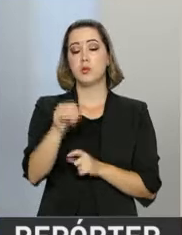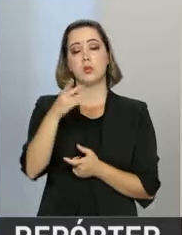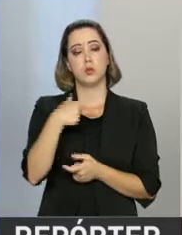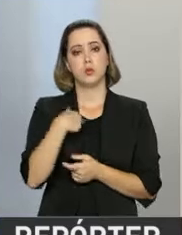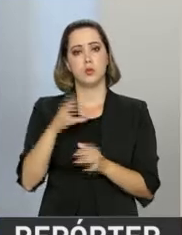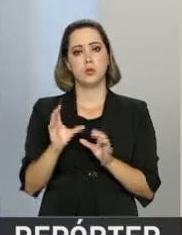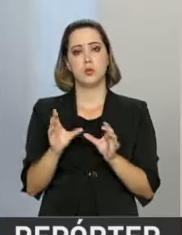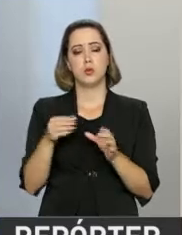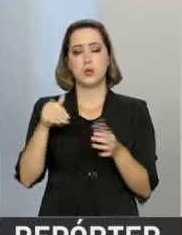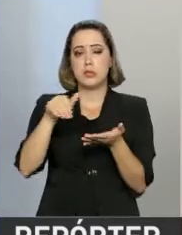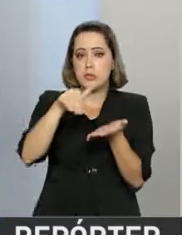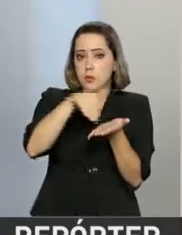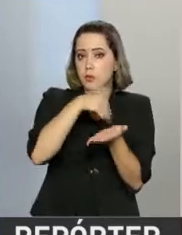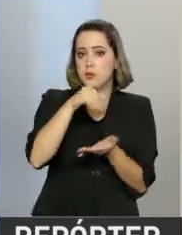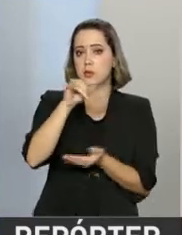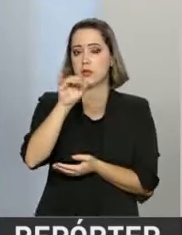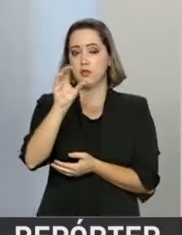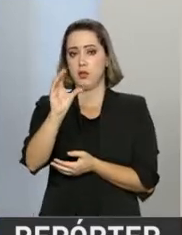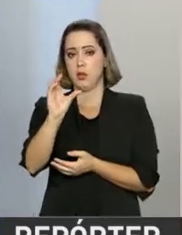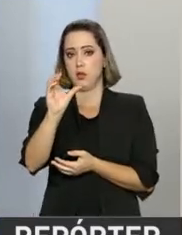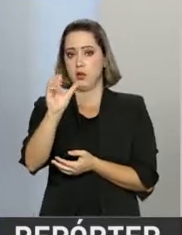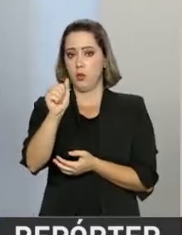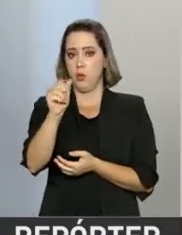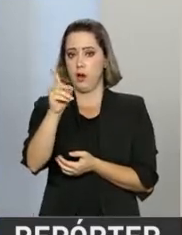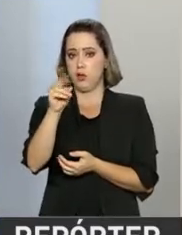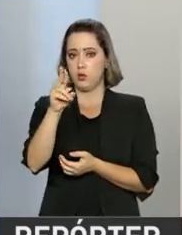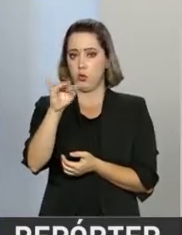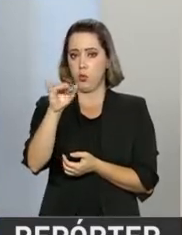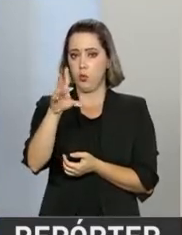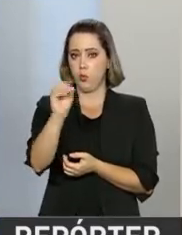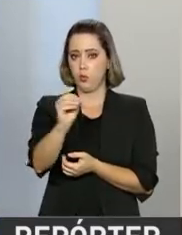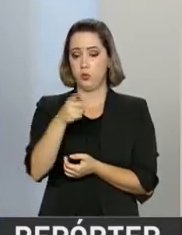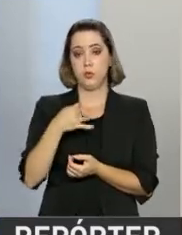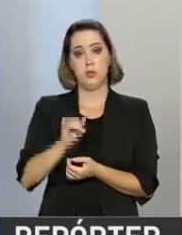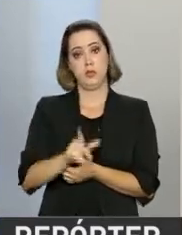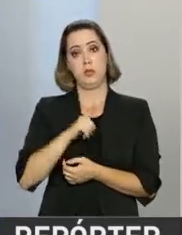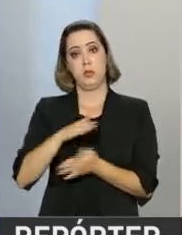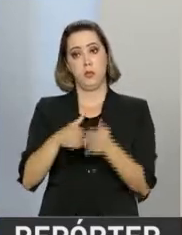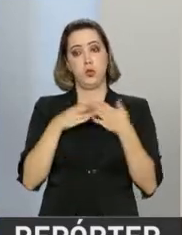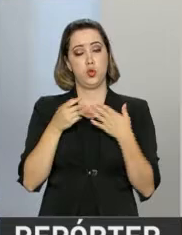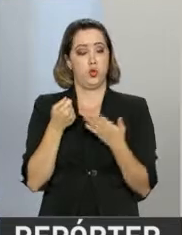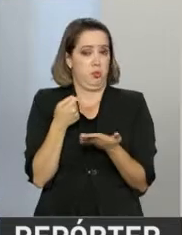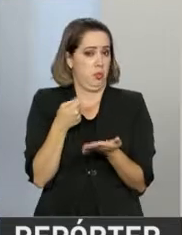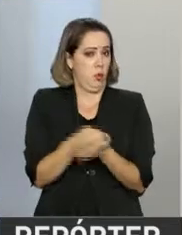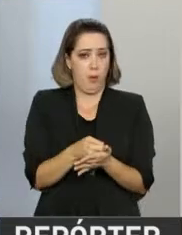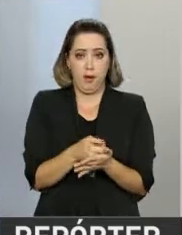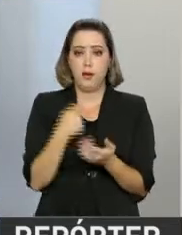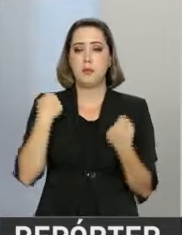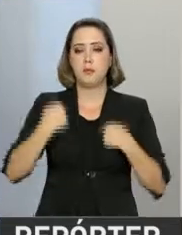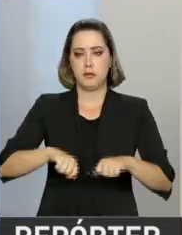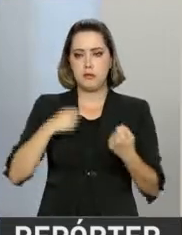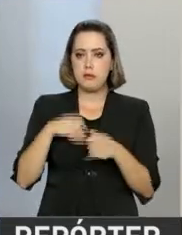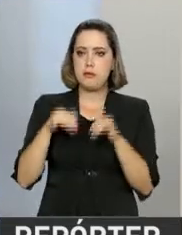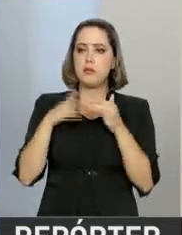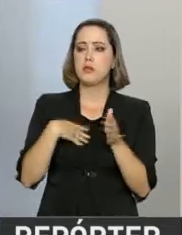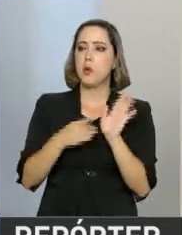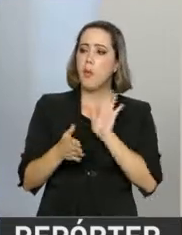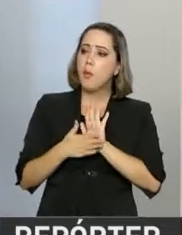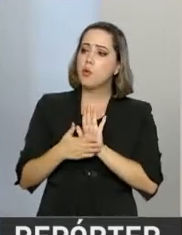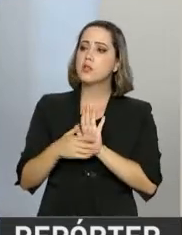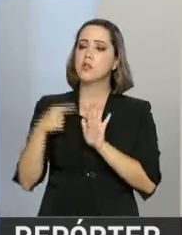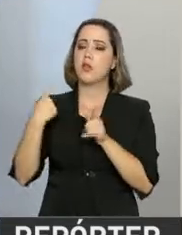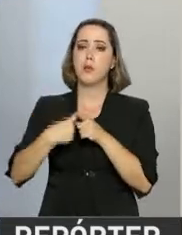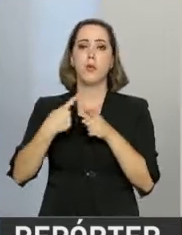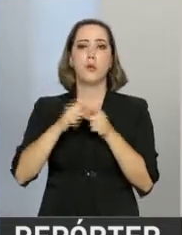renda do governo federal quem pedir a isenção do pagamento terá de comprovar a necessidade e o aluno